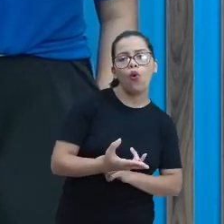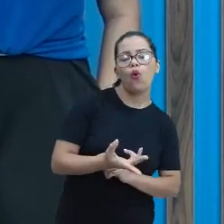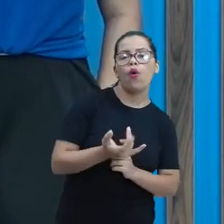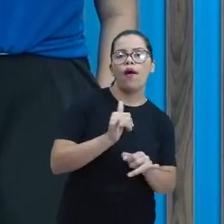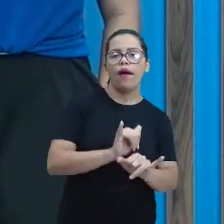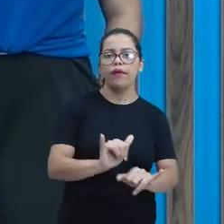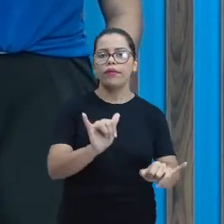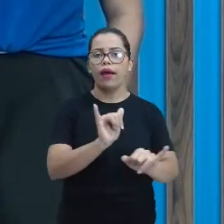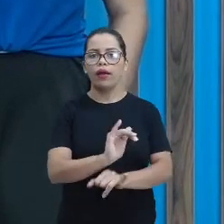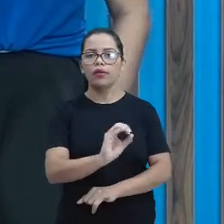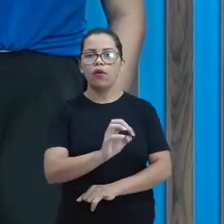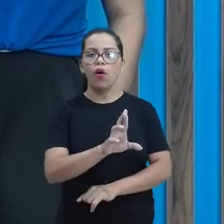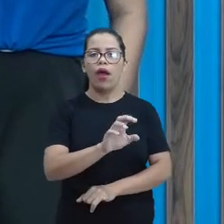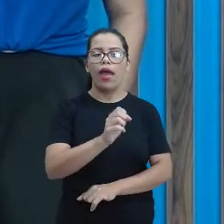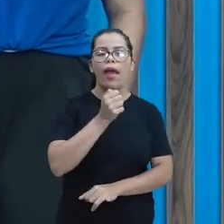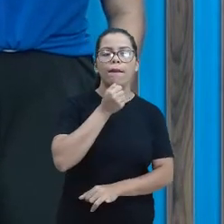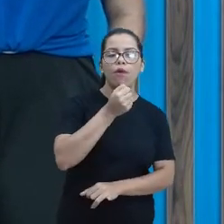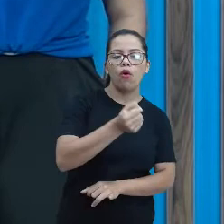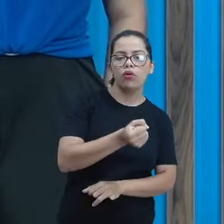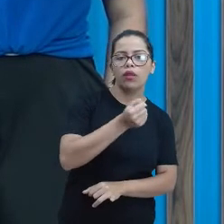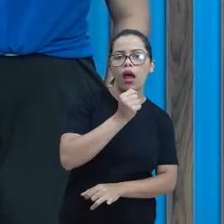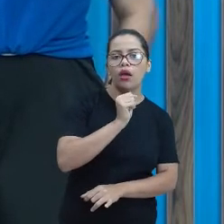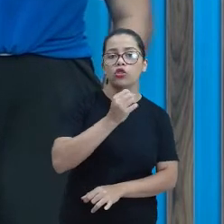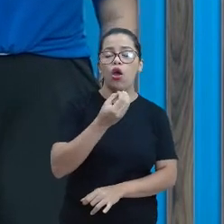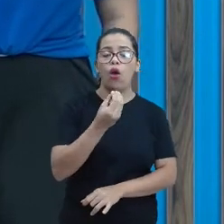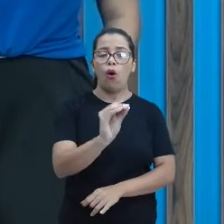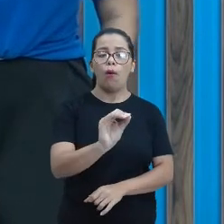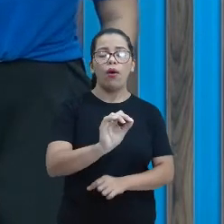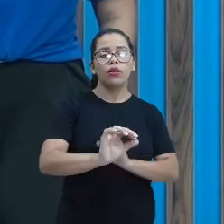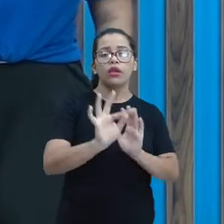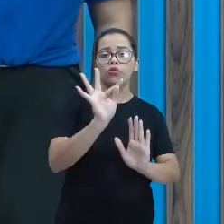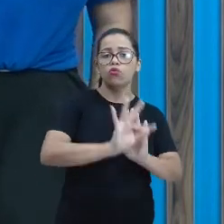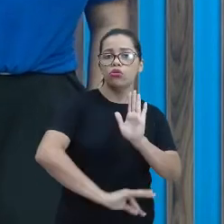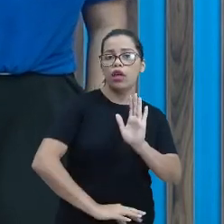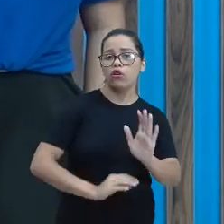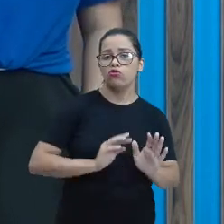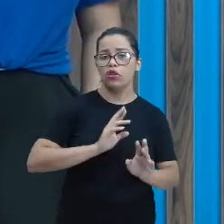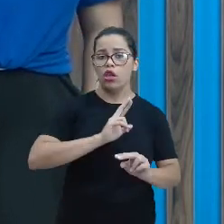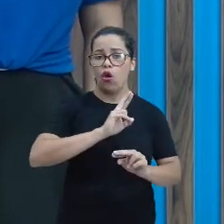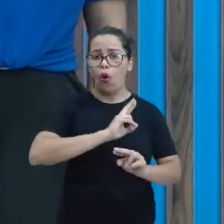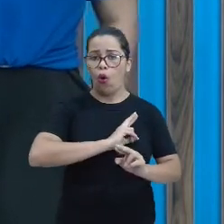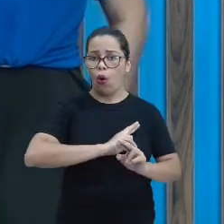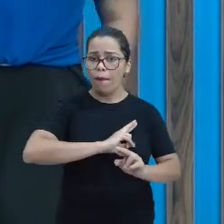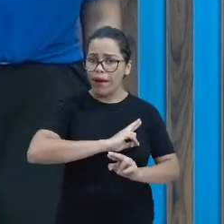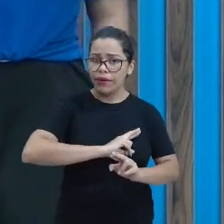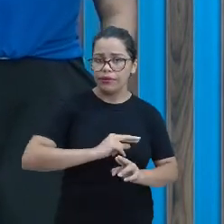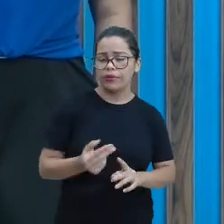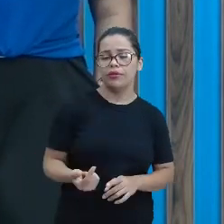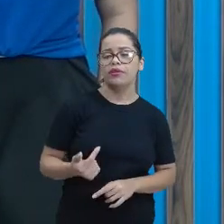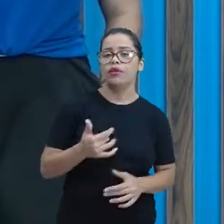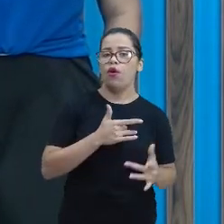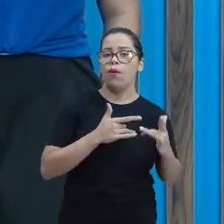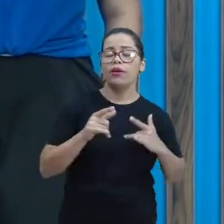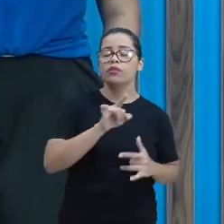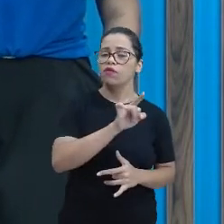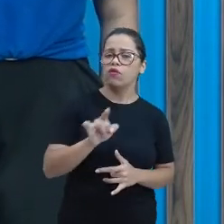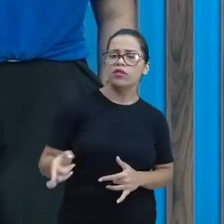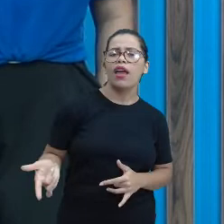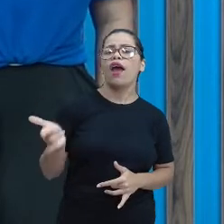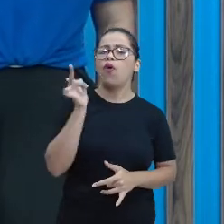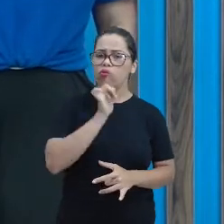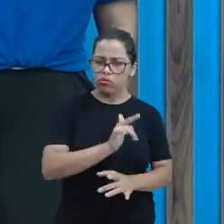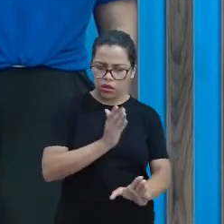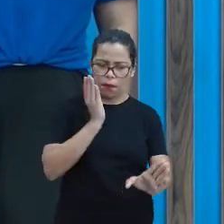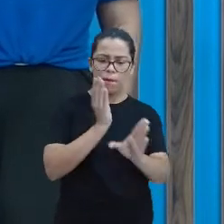romance, vocês saberiam identificar aqueles que são narrativas, aqueles gêneros que têm uma verve